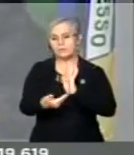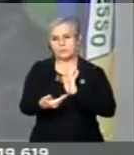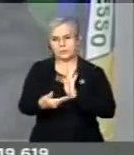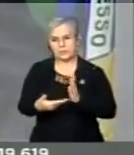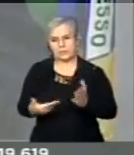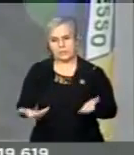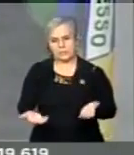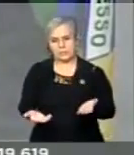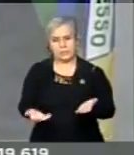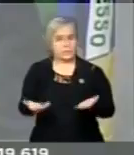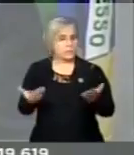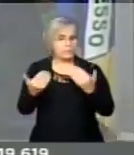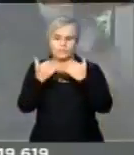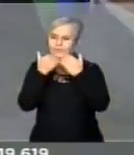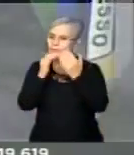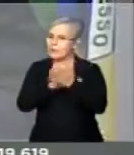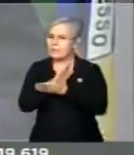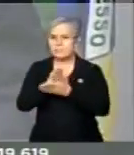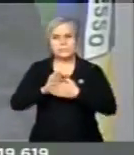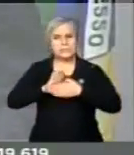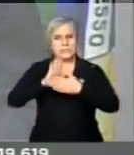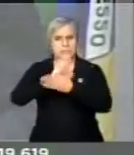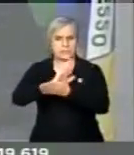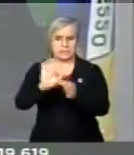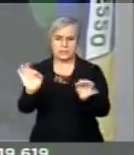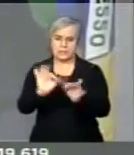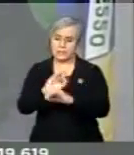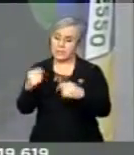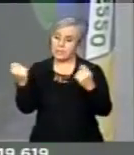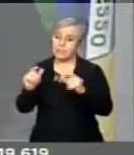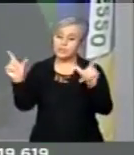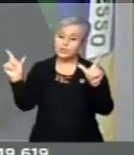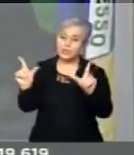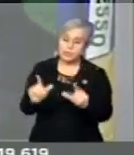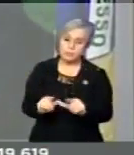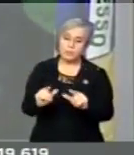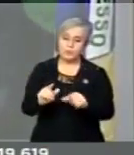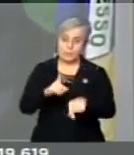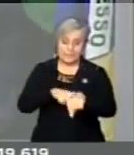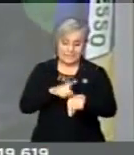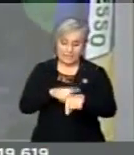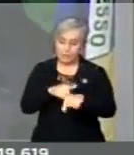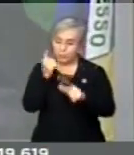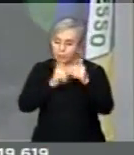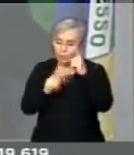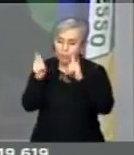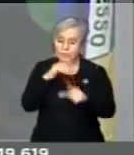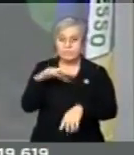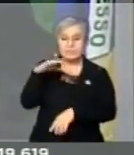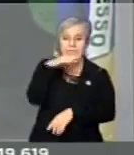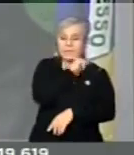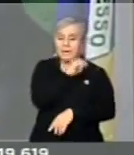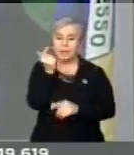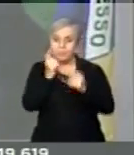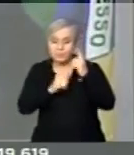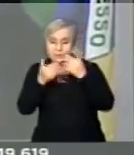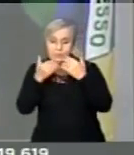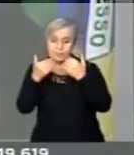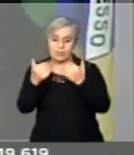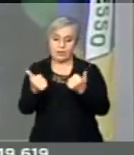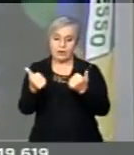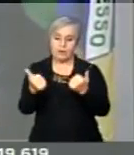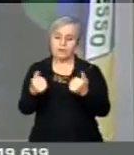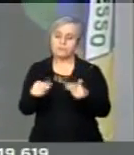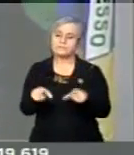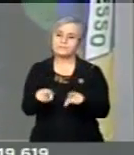Isso em nada contribui com o país. Nós precisamos, sim, reduzir a tramitação, ganhar agilidade, ganhar eficiência. Também